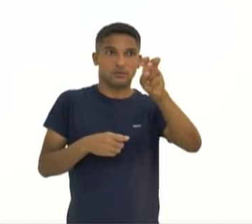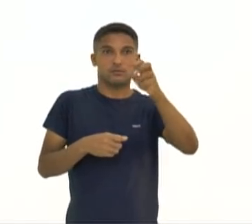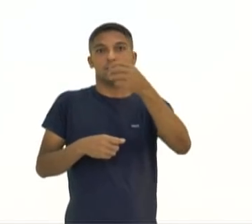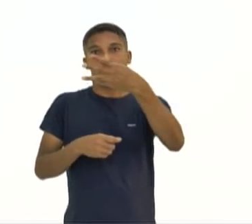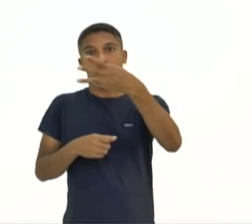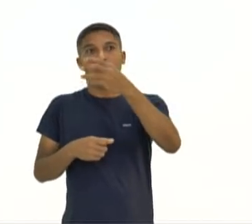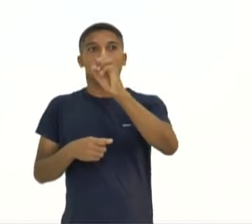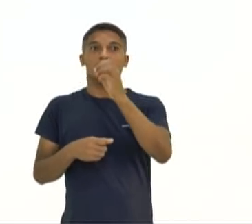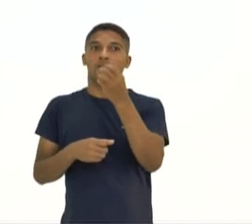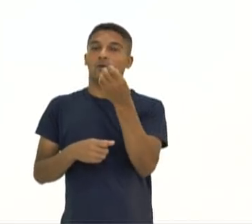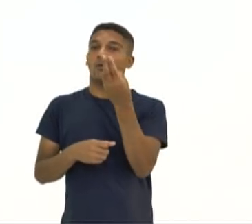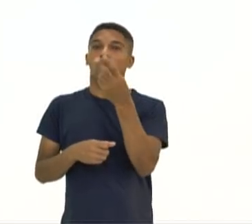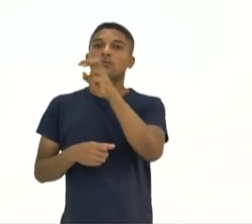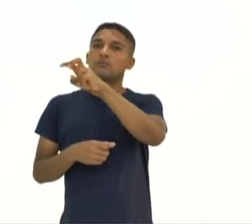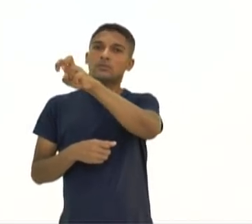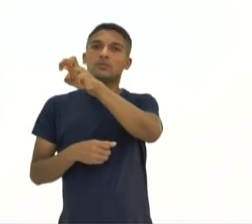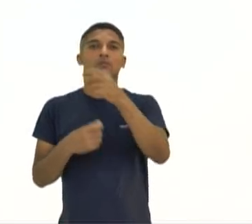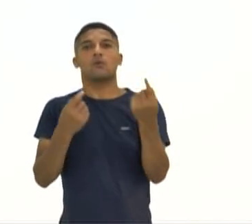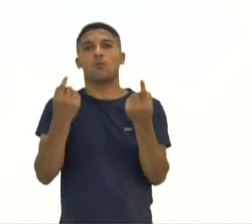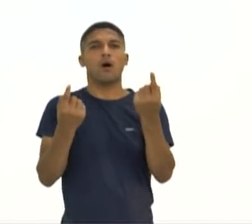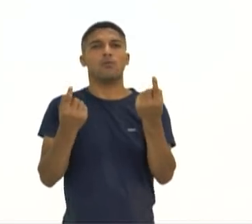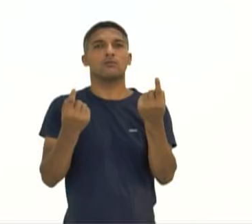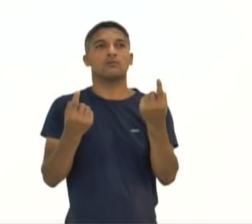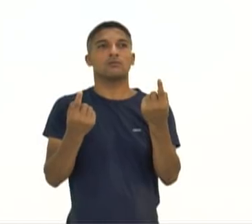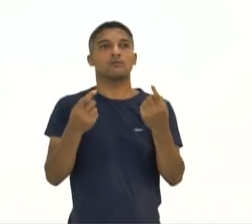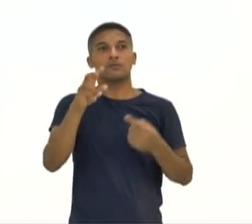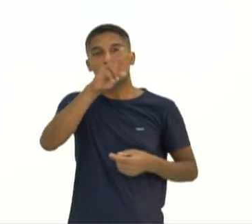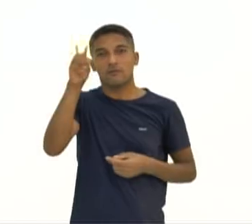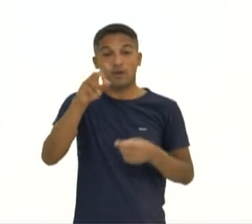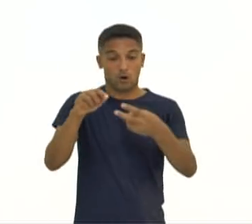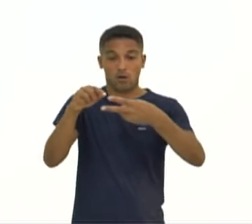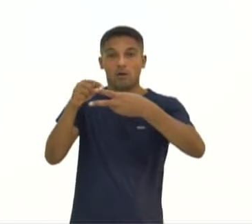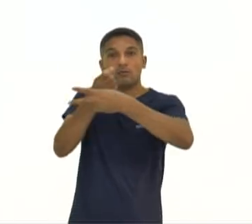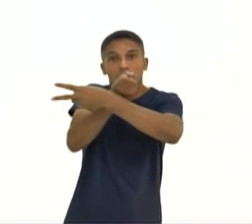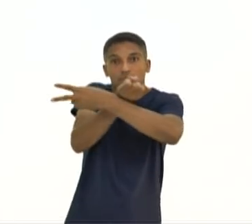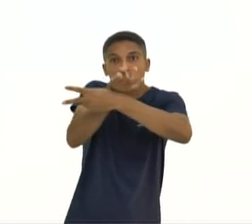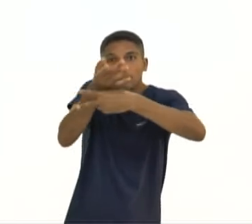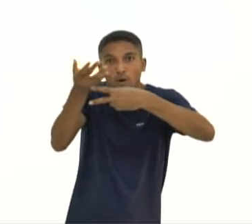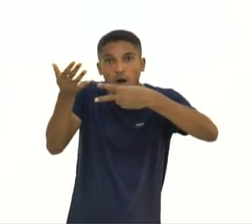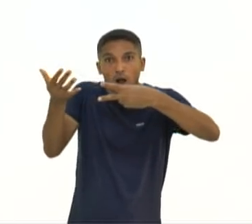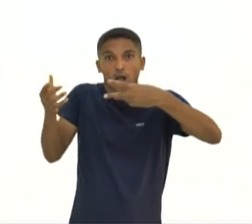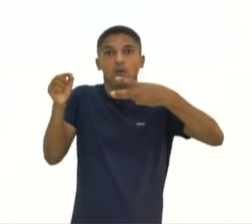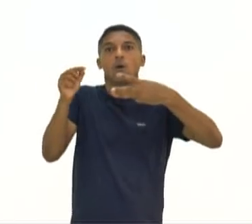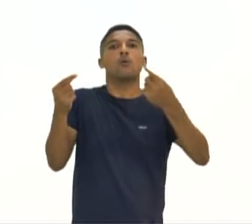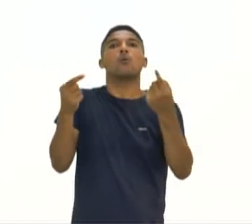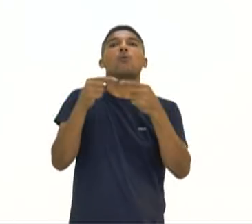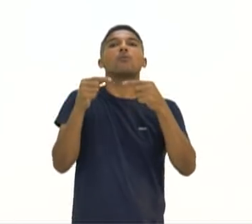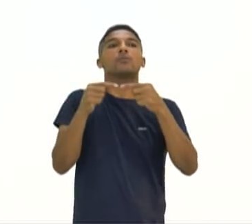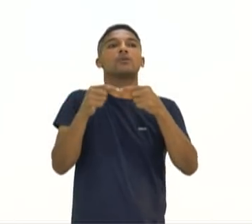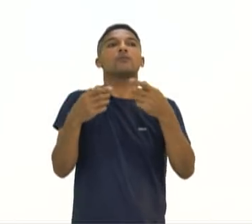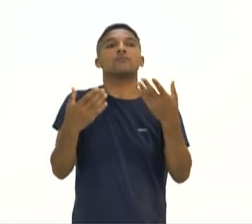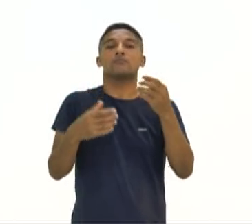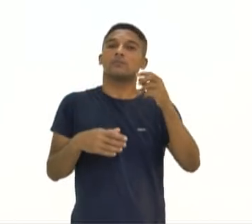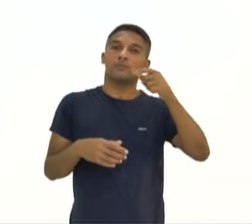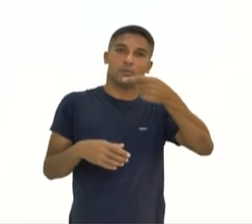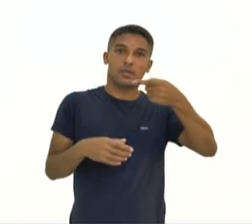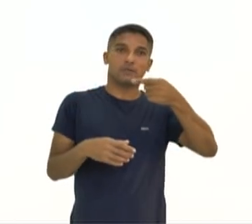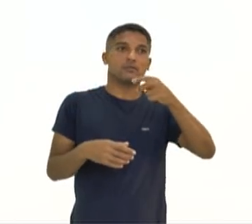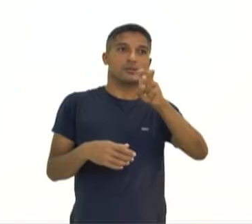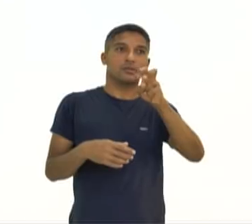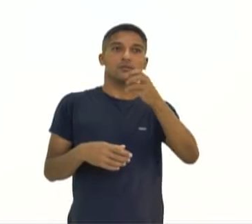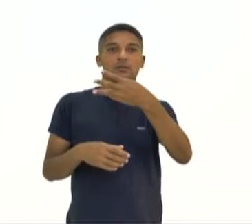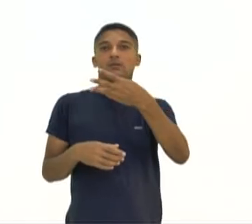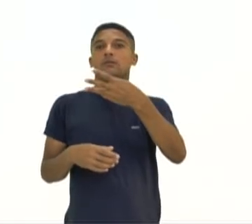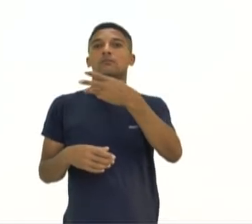número. Então, resolvam esse quiz. O que é uma raiz? Lembra? A raiz é o resultado da